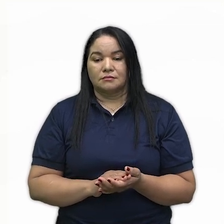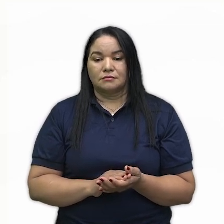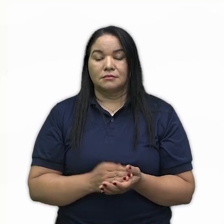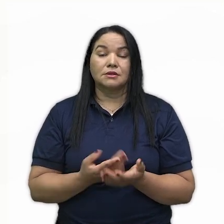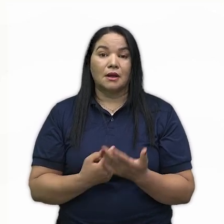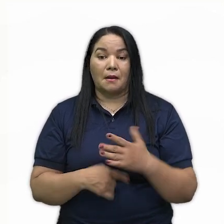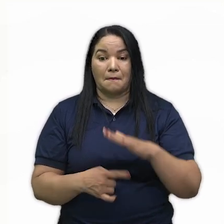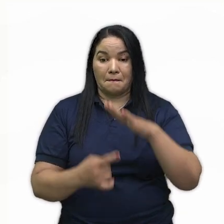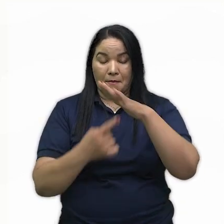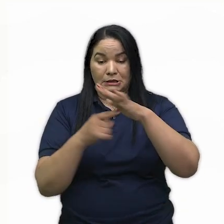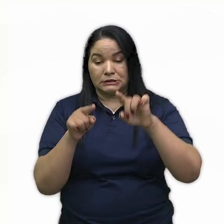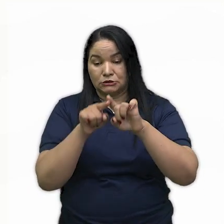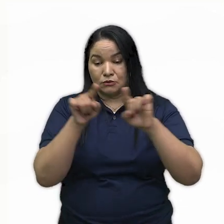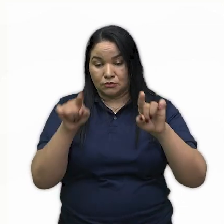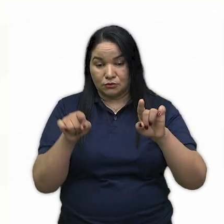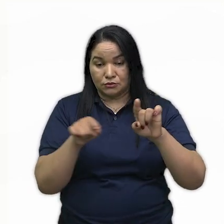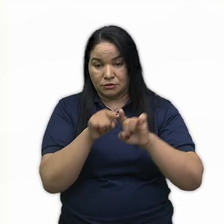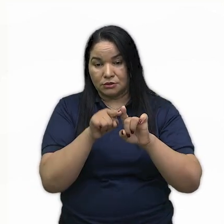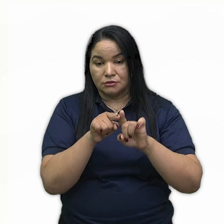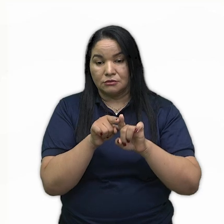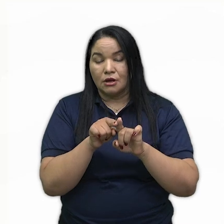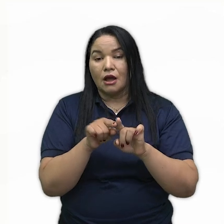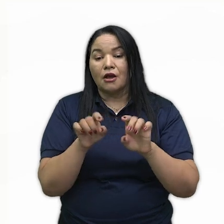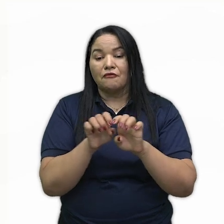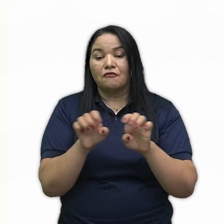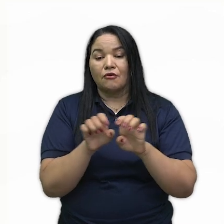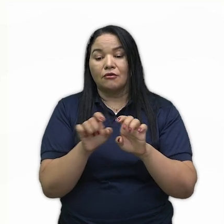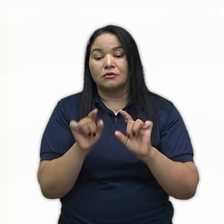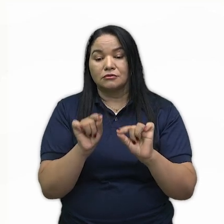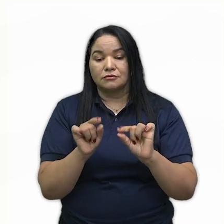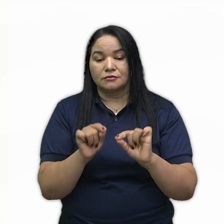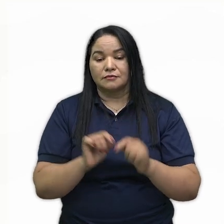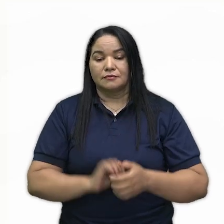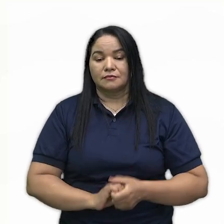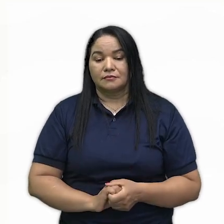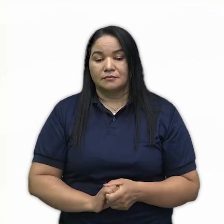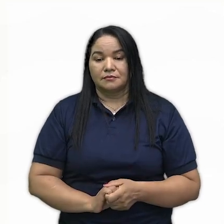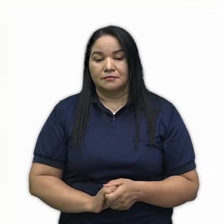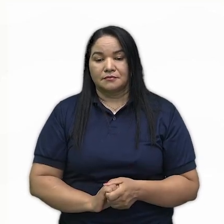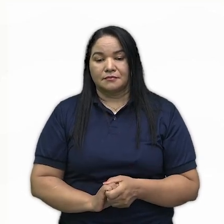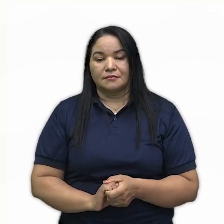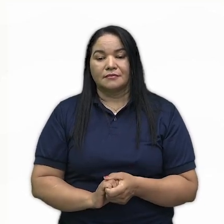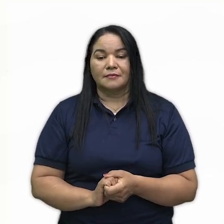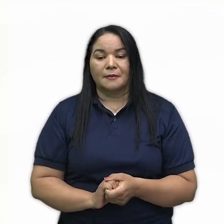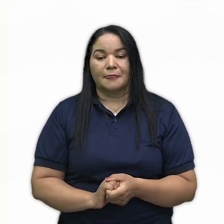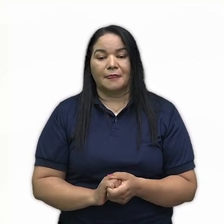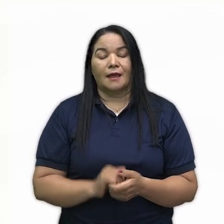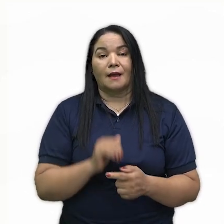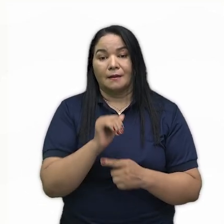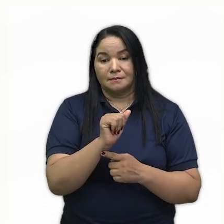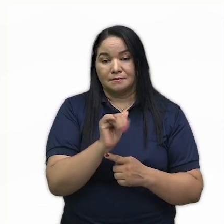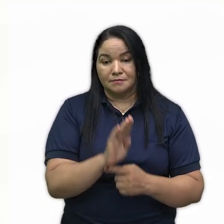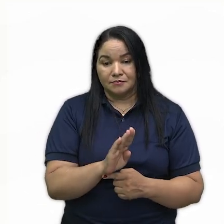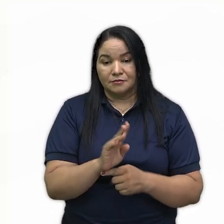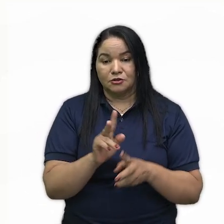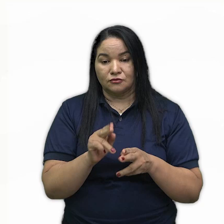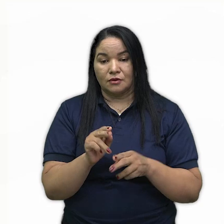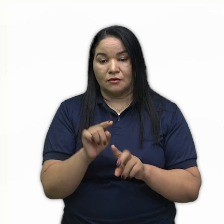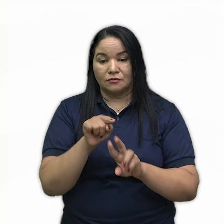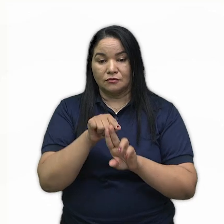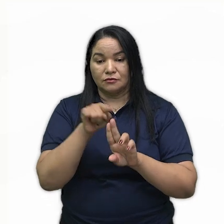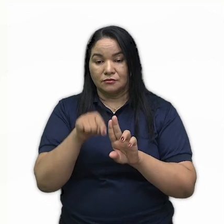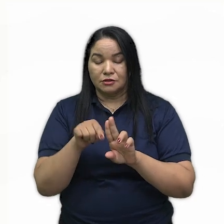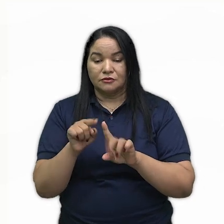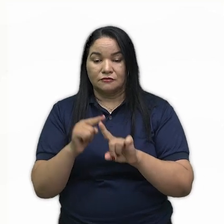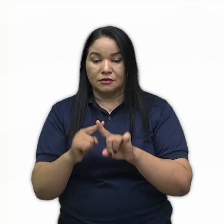a área da base é calculada pela fórmula, aqui a fórmula de cálculo da área do círculo, ok?